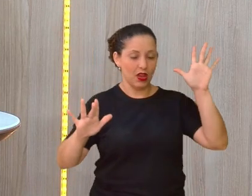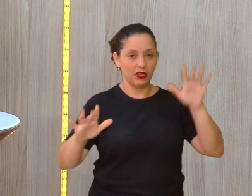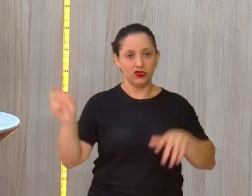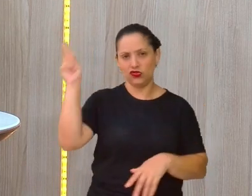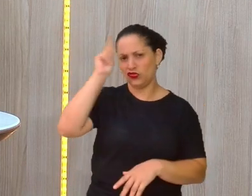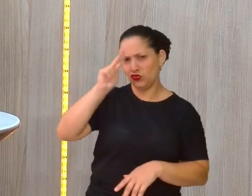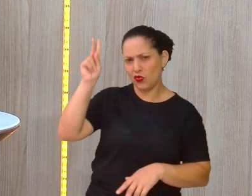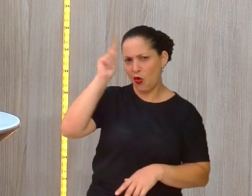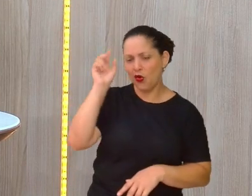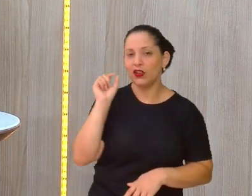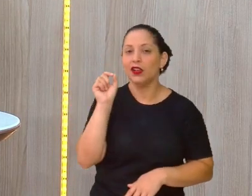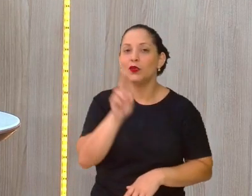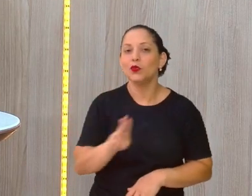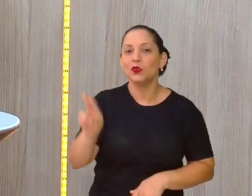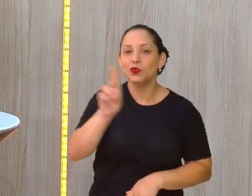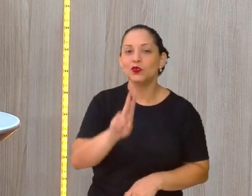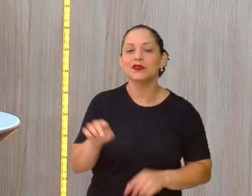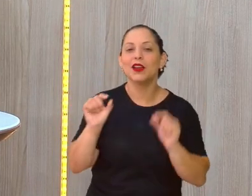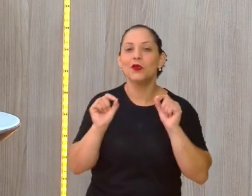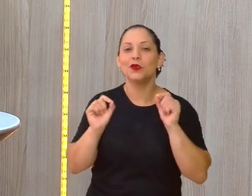usa muito século